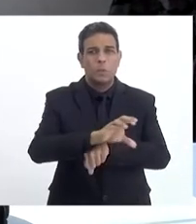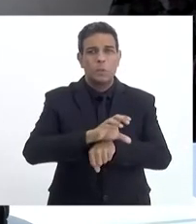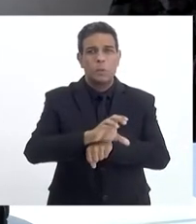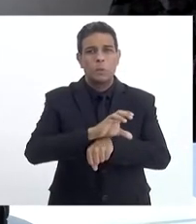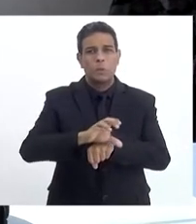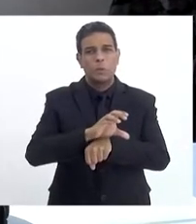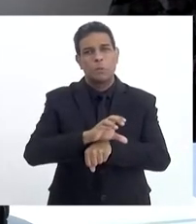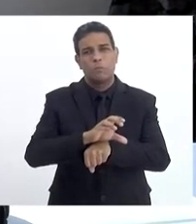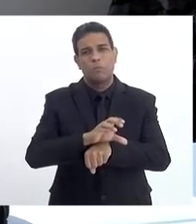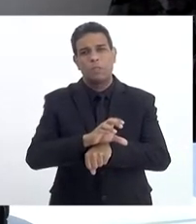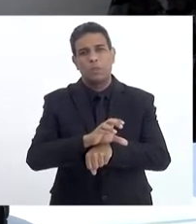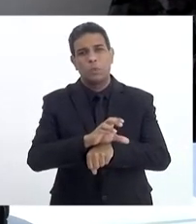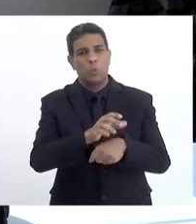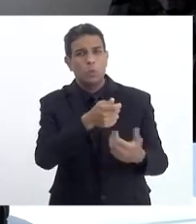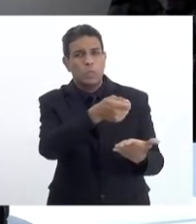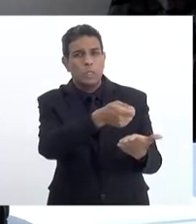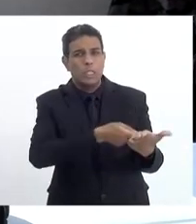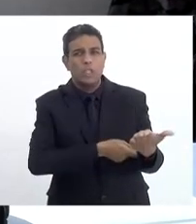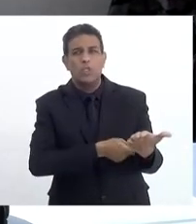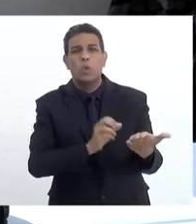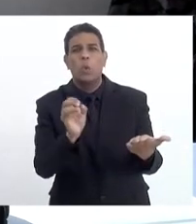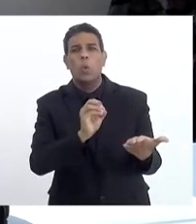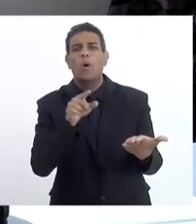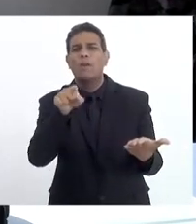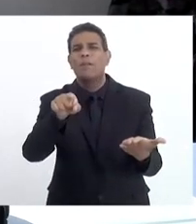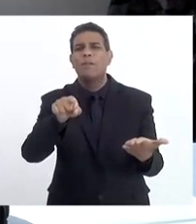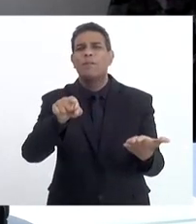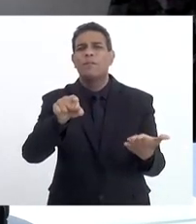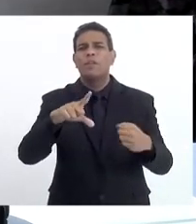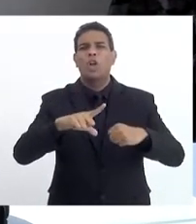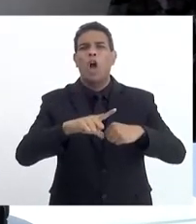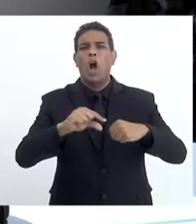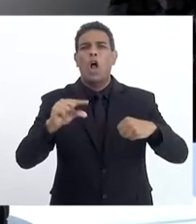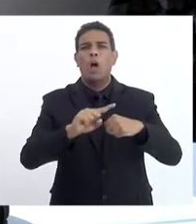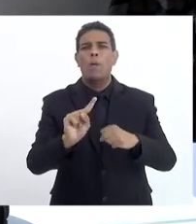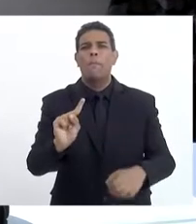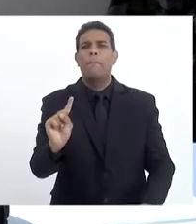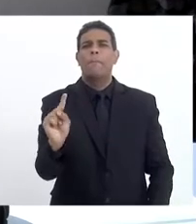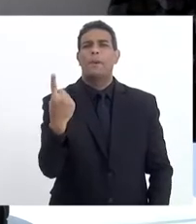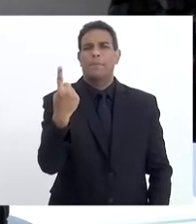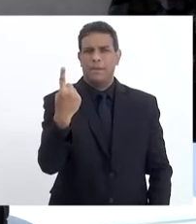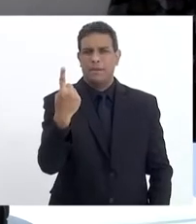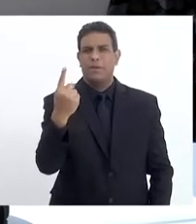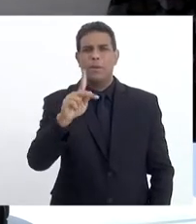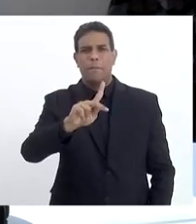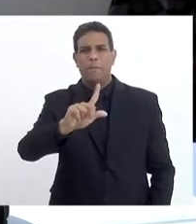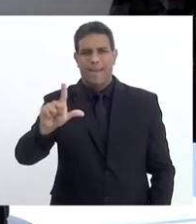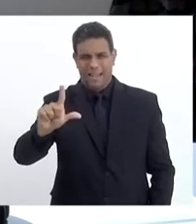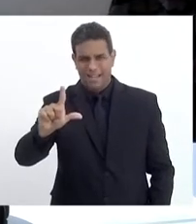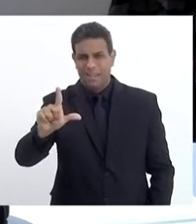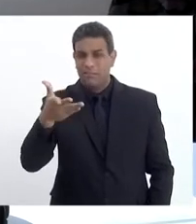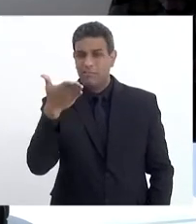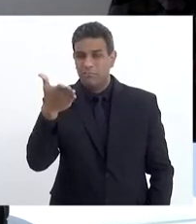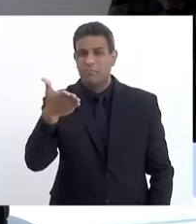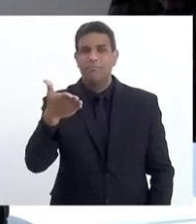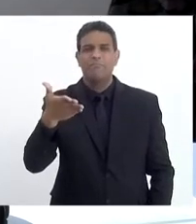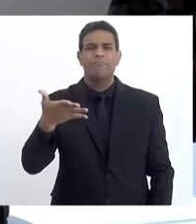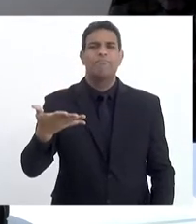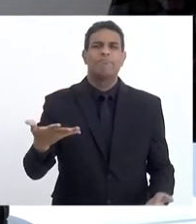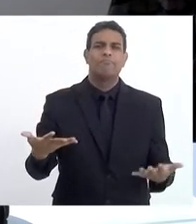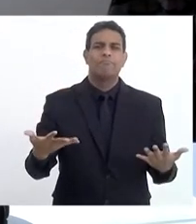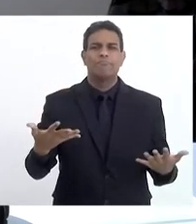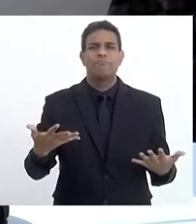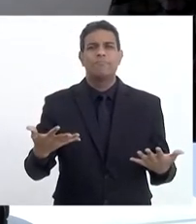não estou aqui com ele na mão, o senhor ler o artigo 1º desse projeto, né? Porque a gente está